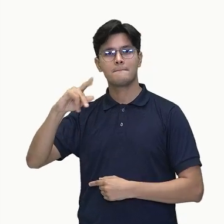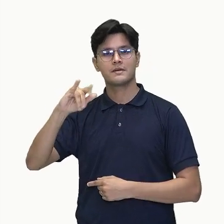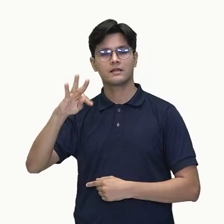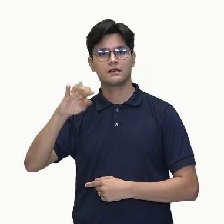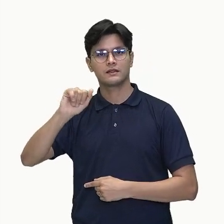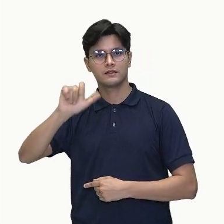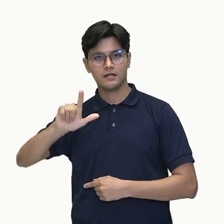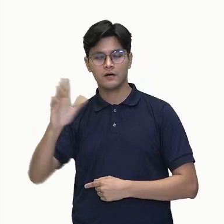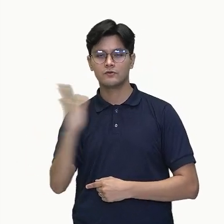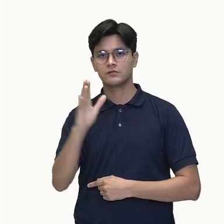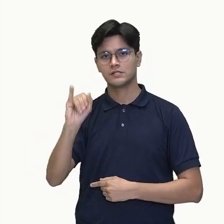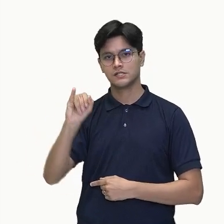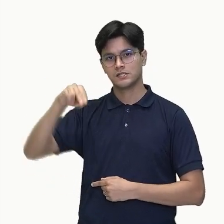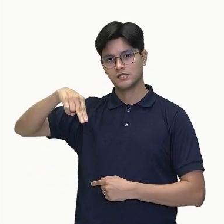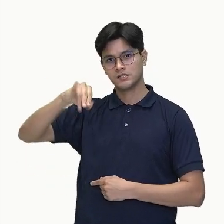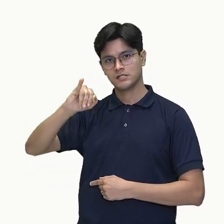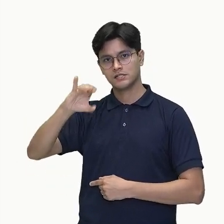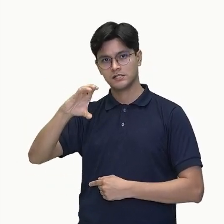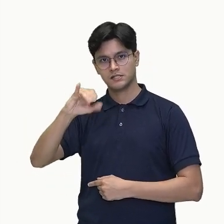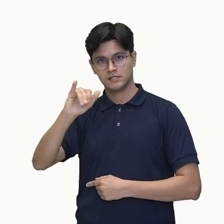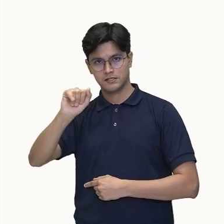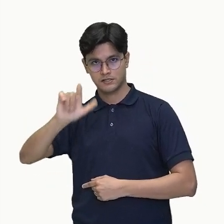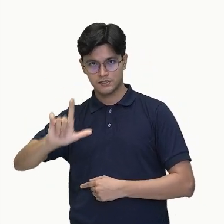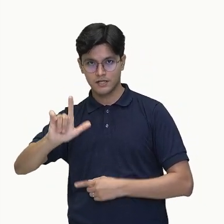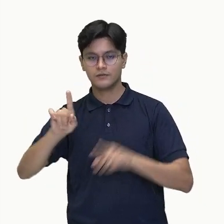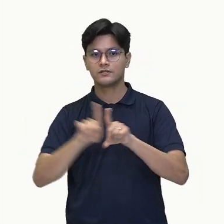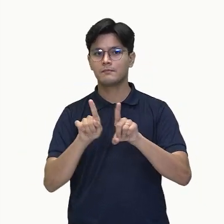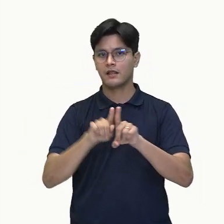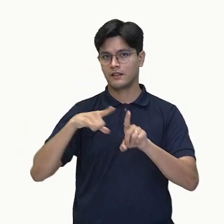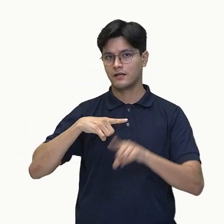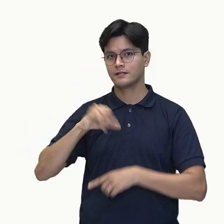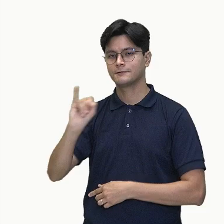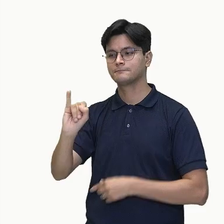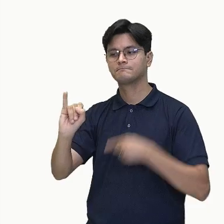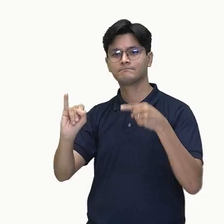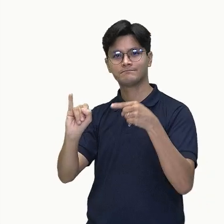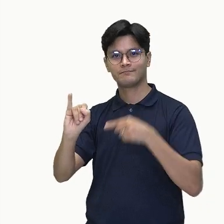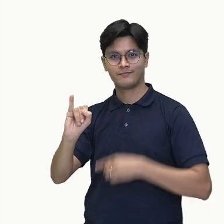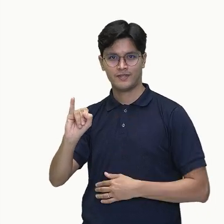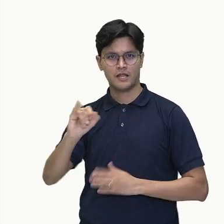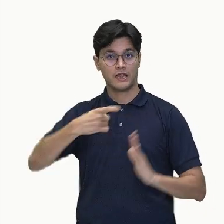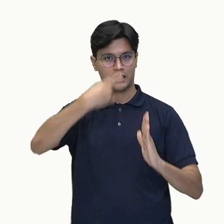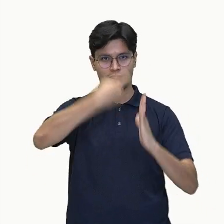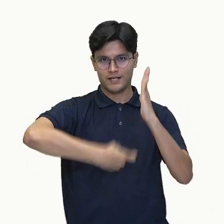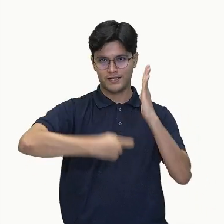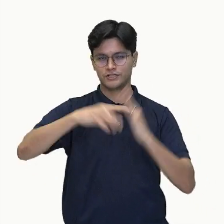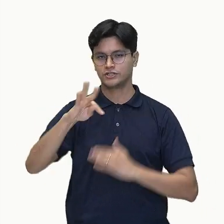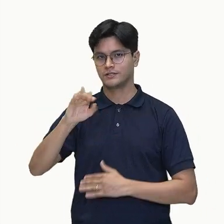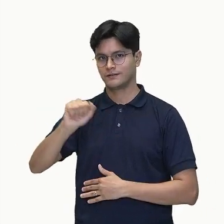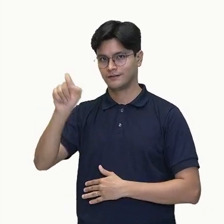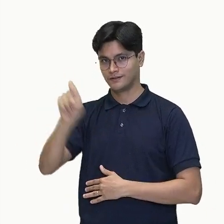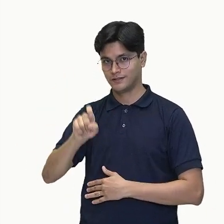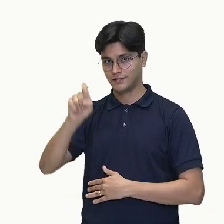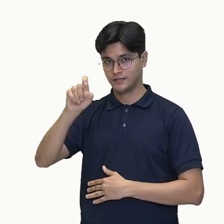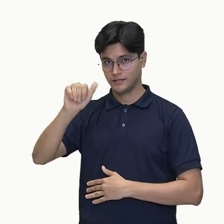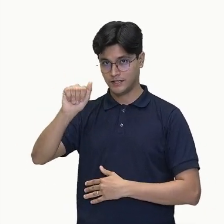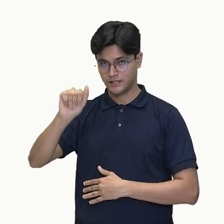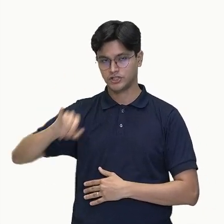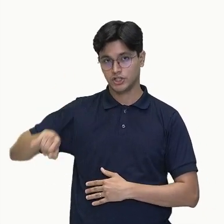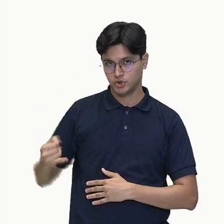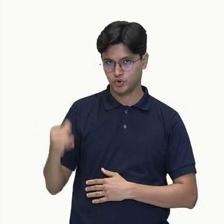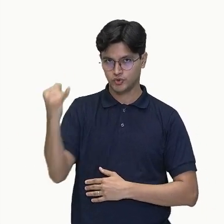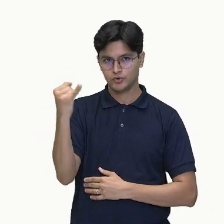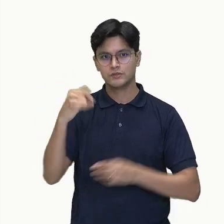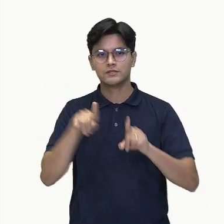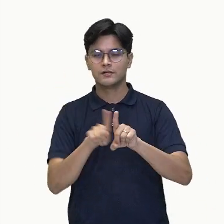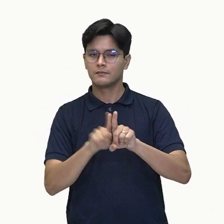nós temos o tempo dado em T. Importante saber aqui o seguinte, pessoal, que esses dois